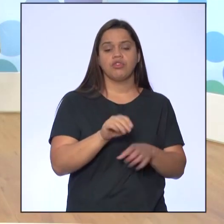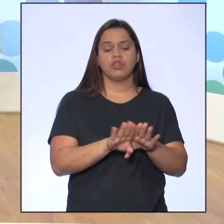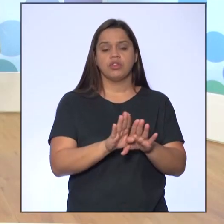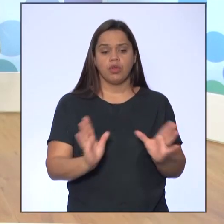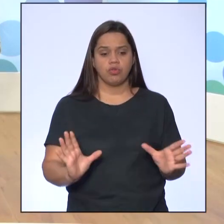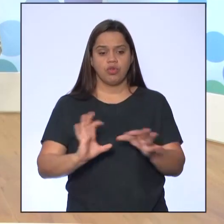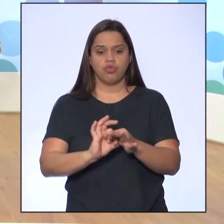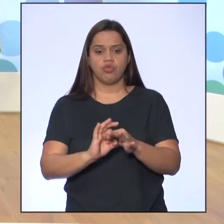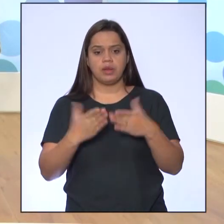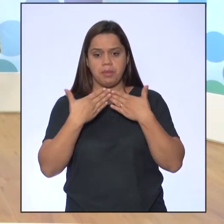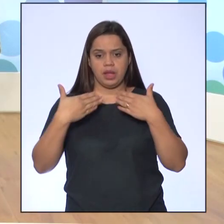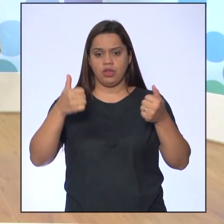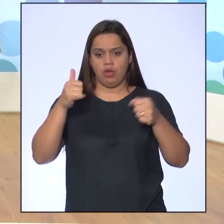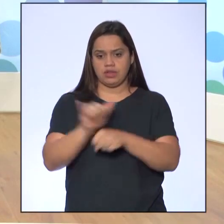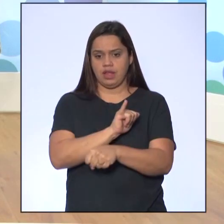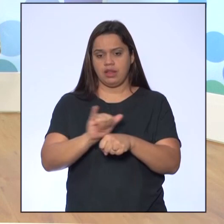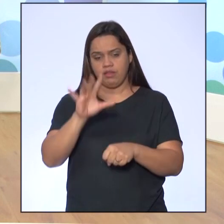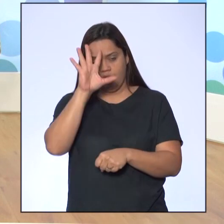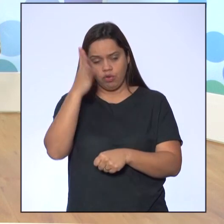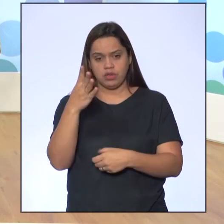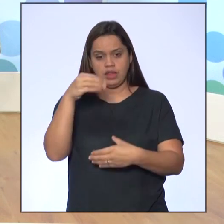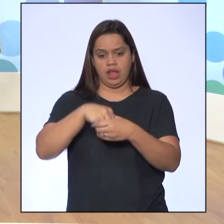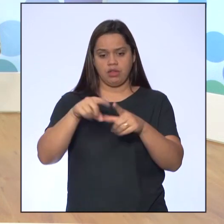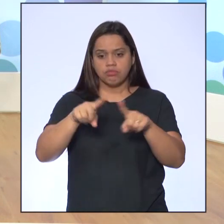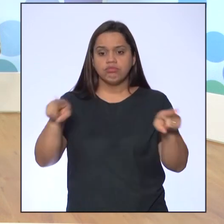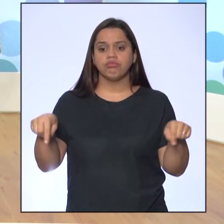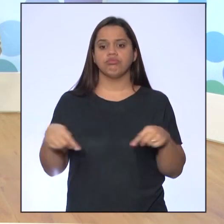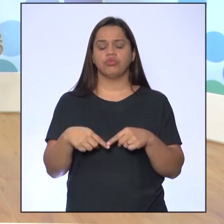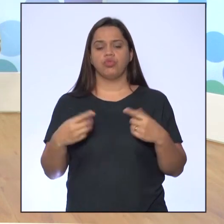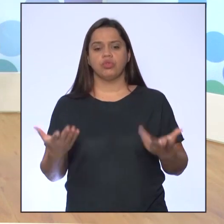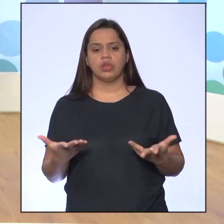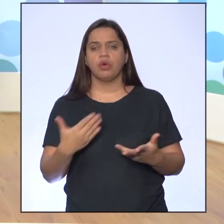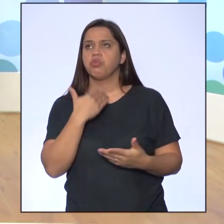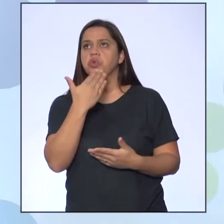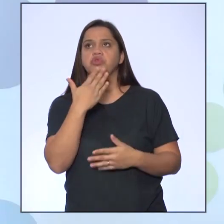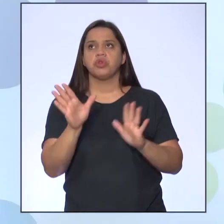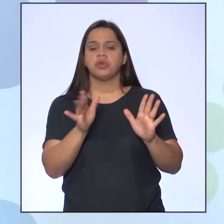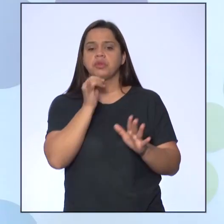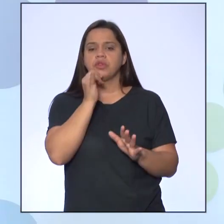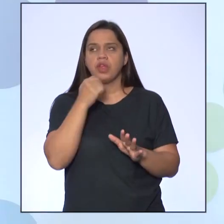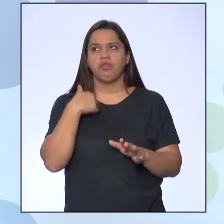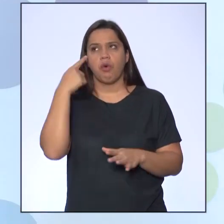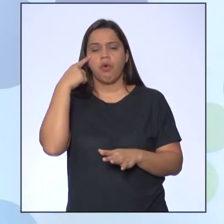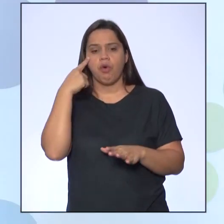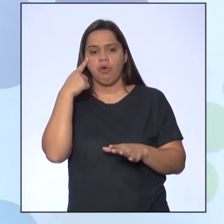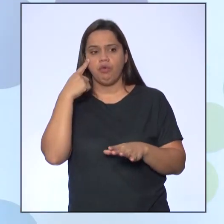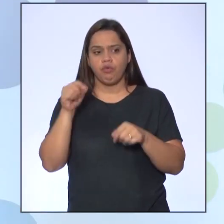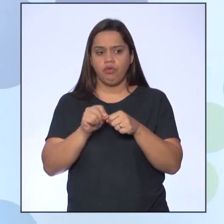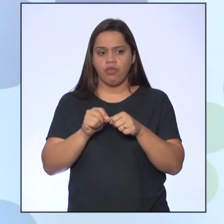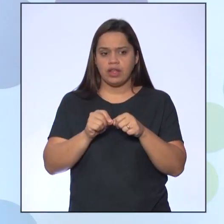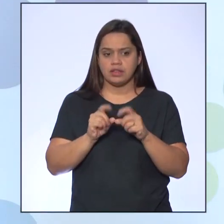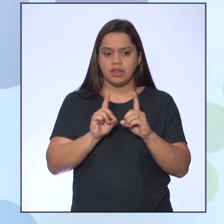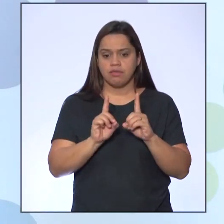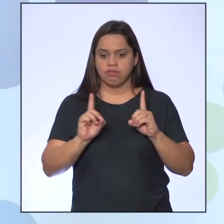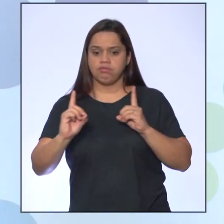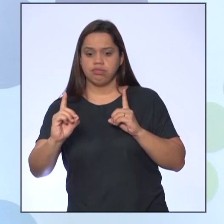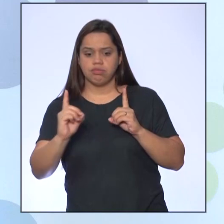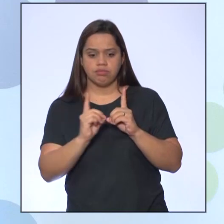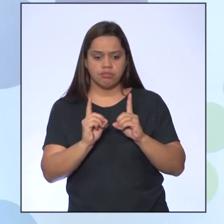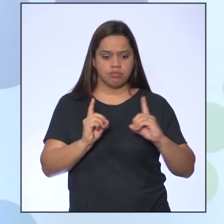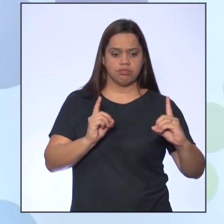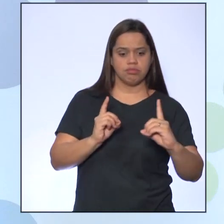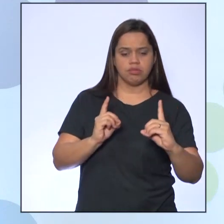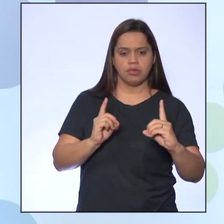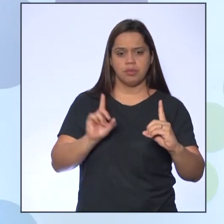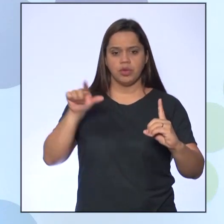Com certeza, a melhor estratégia vai acontecer de forma, né? Não adianta eu prever dar um passe lá para o jogador lá